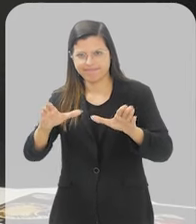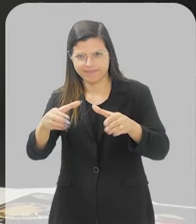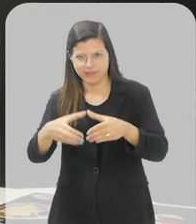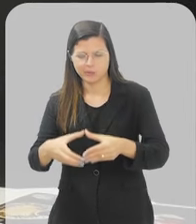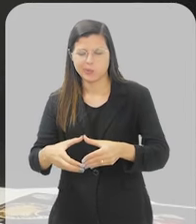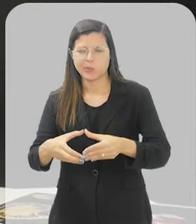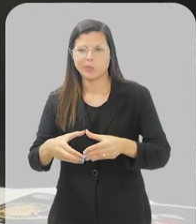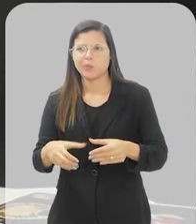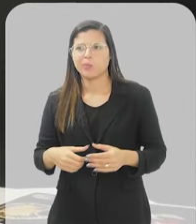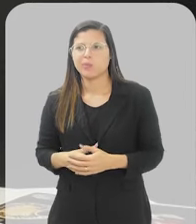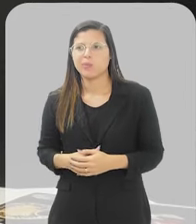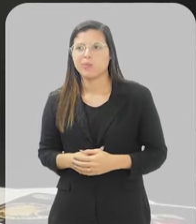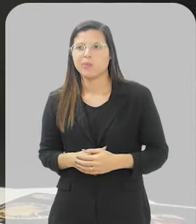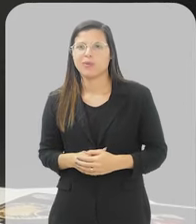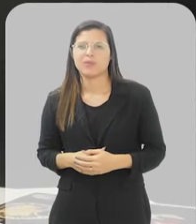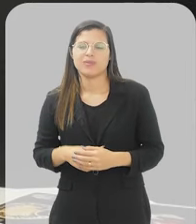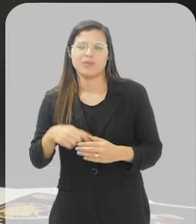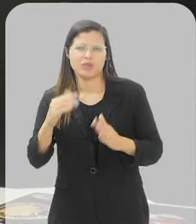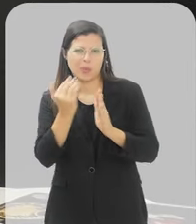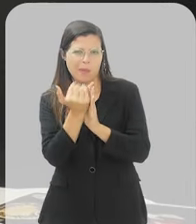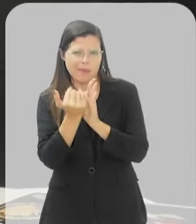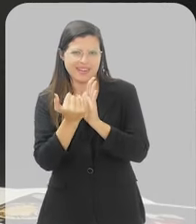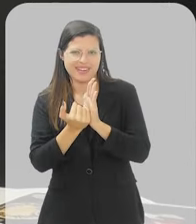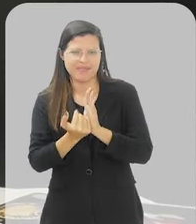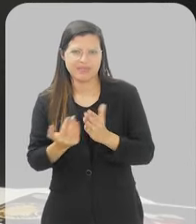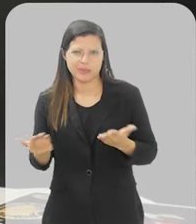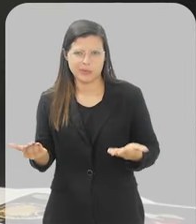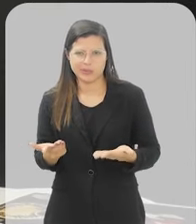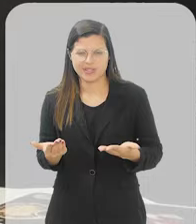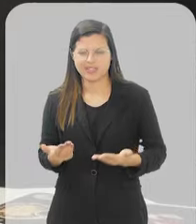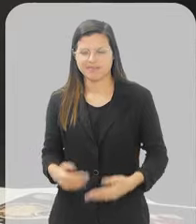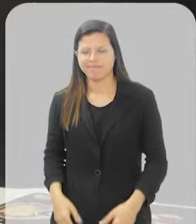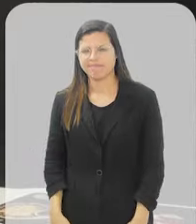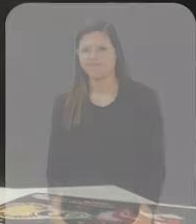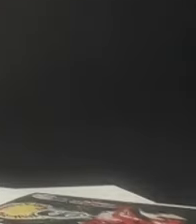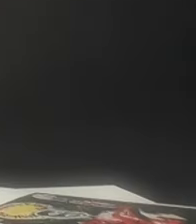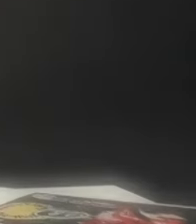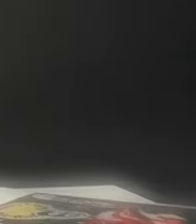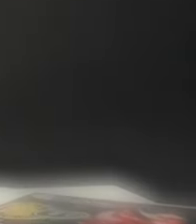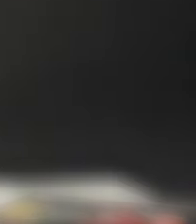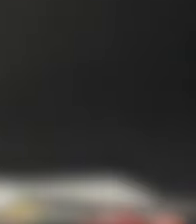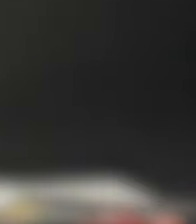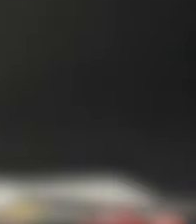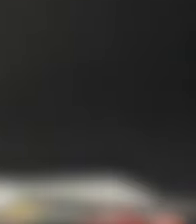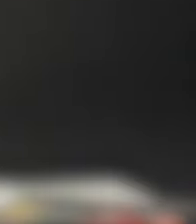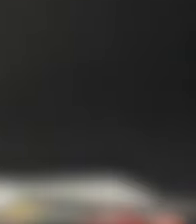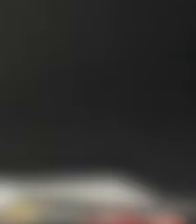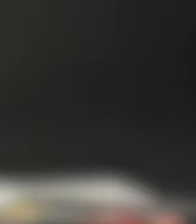Mocidade Independente de Padre Miguel, no nosso Quintas com Quintais.